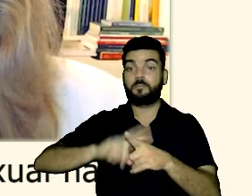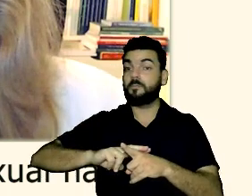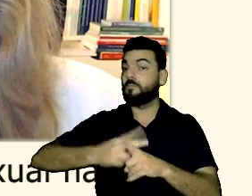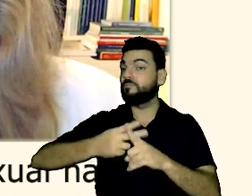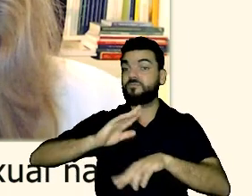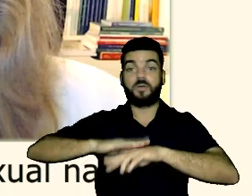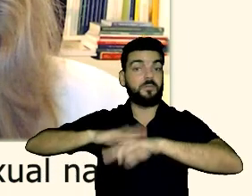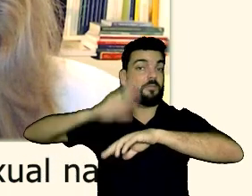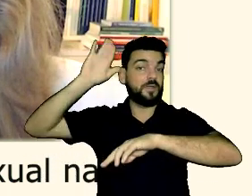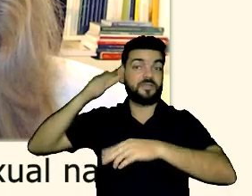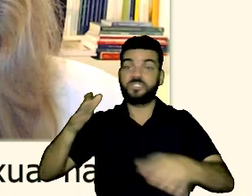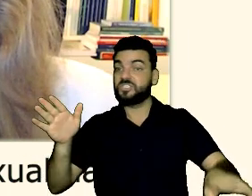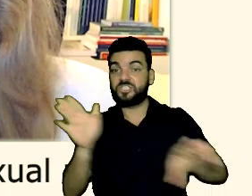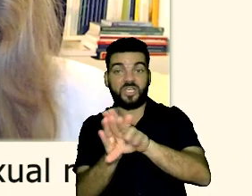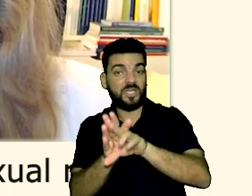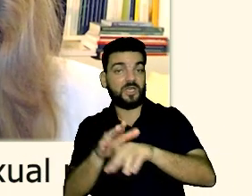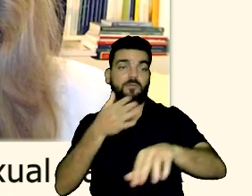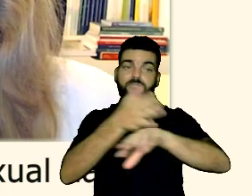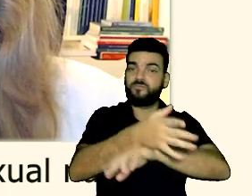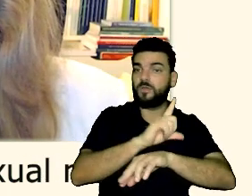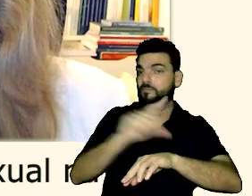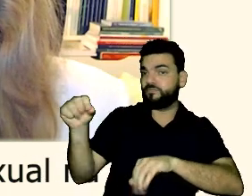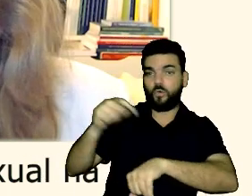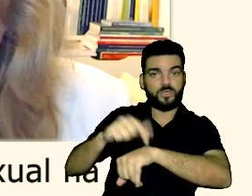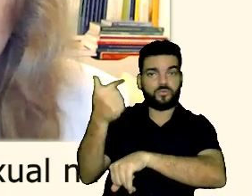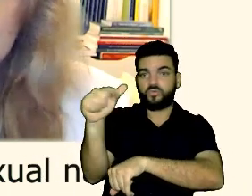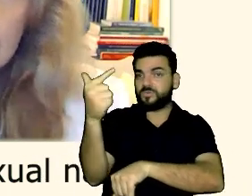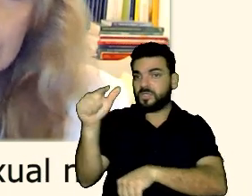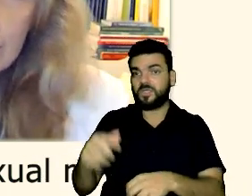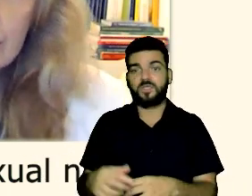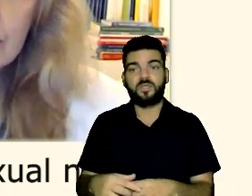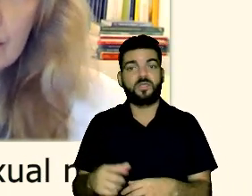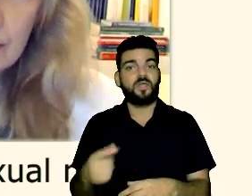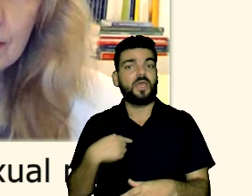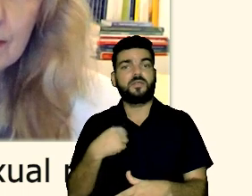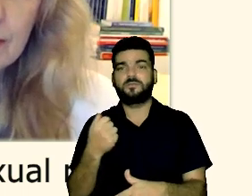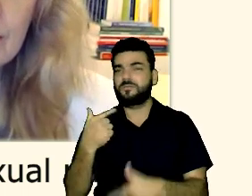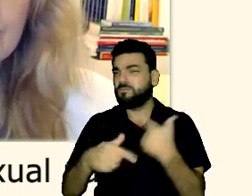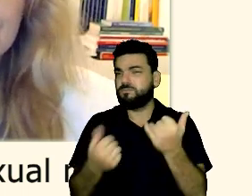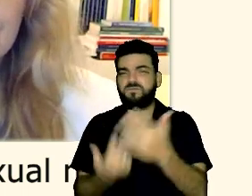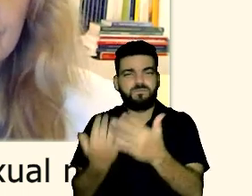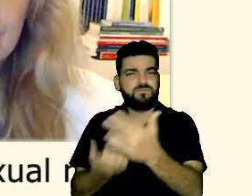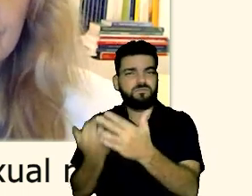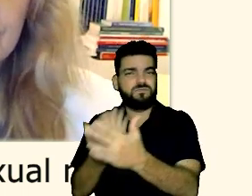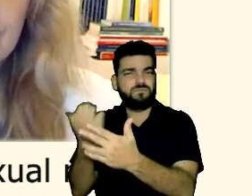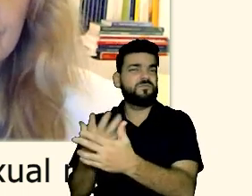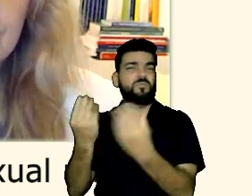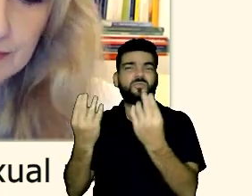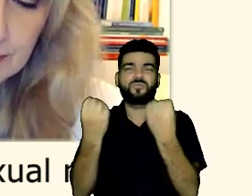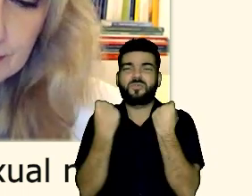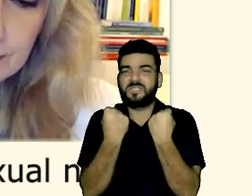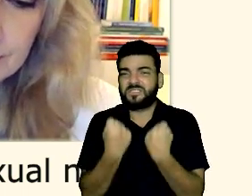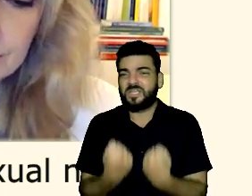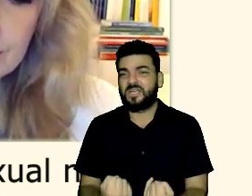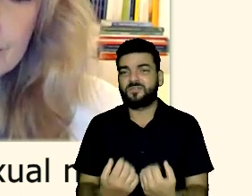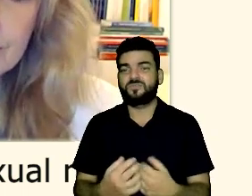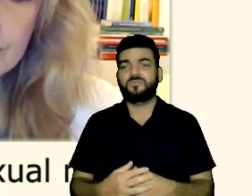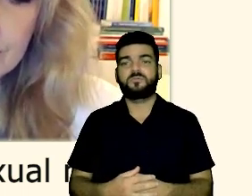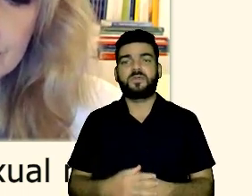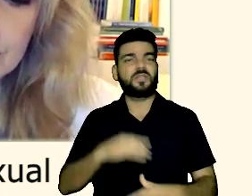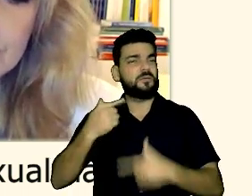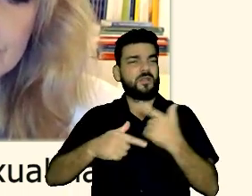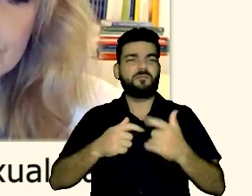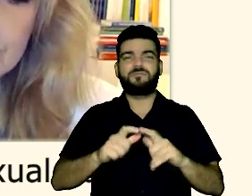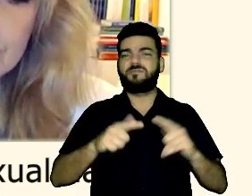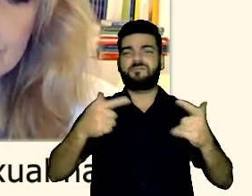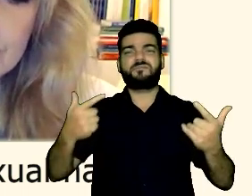a pessoa trabalha cada vez mais. Ela chega, ela não tem hora para sair, ela tem uma autoprodutividade, né?